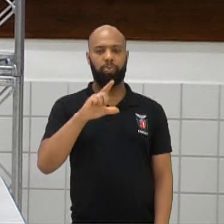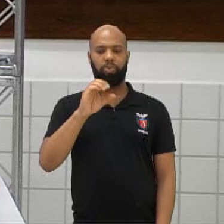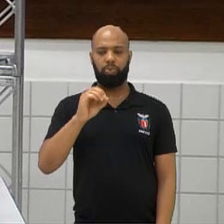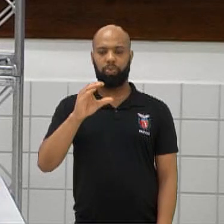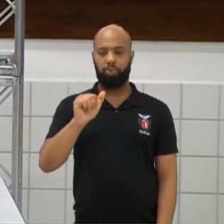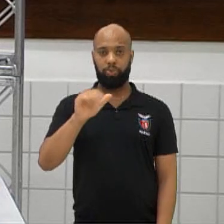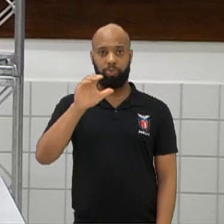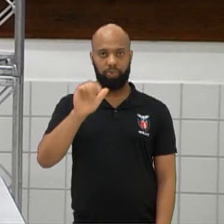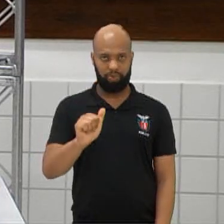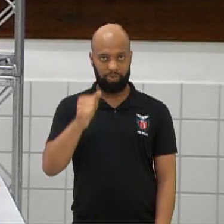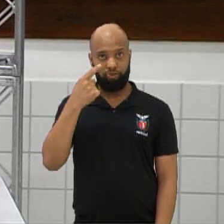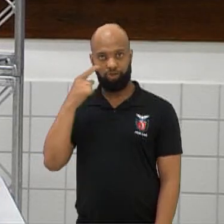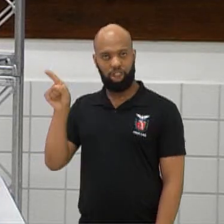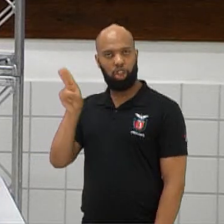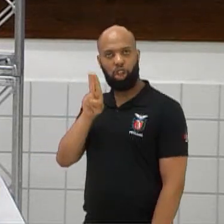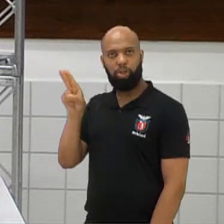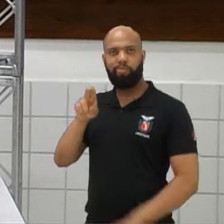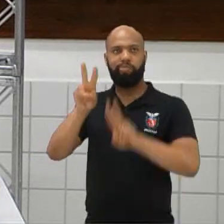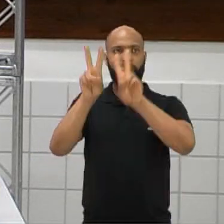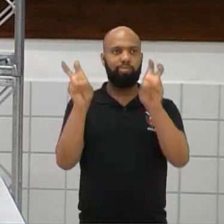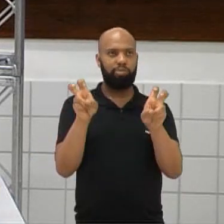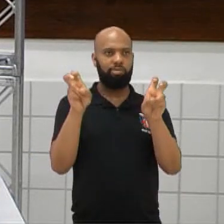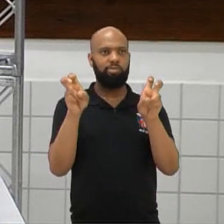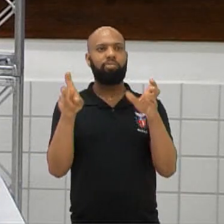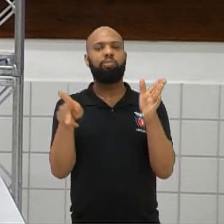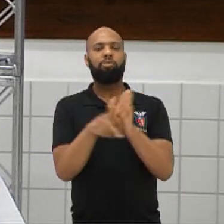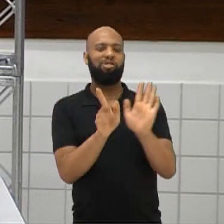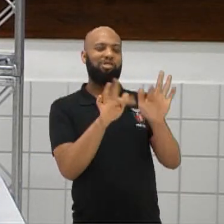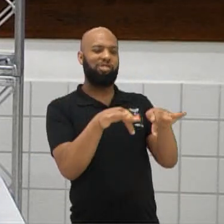Então, tanto o sistema excretor,